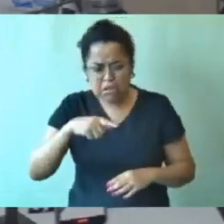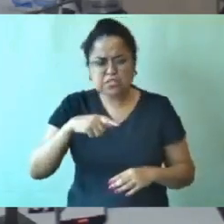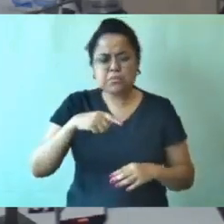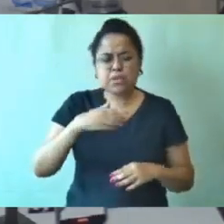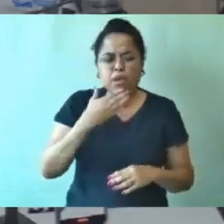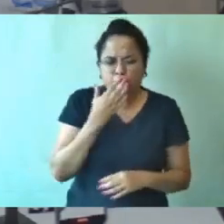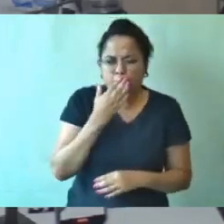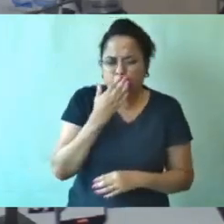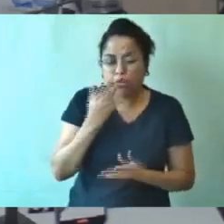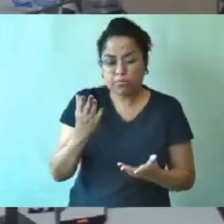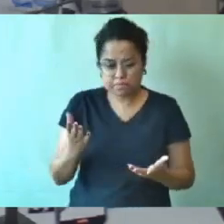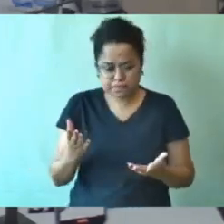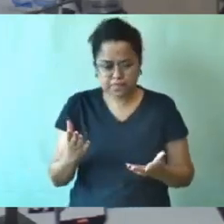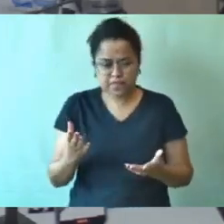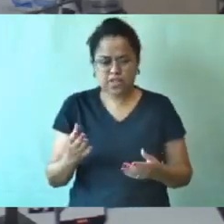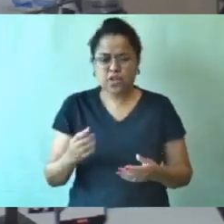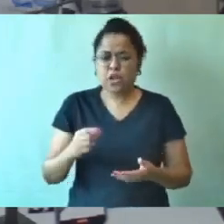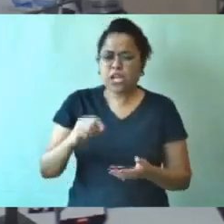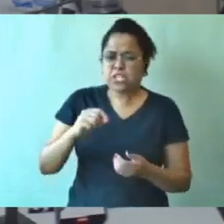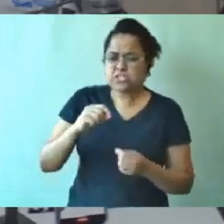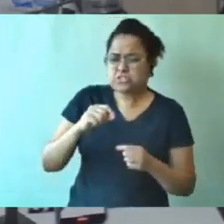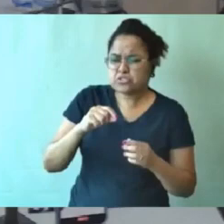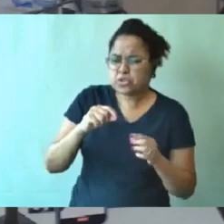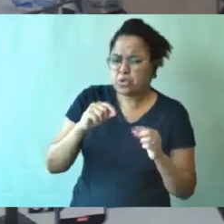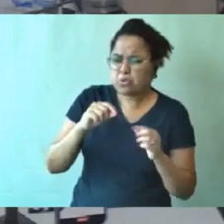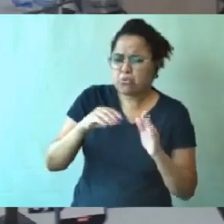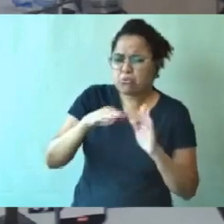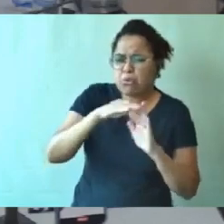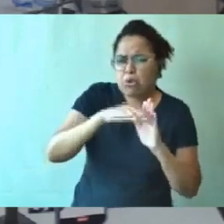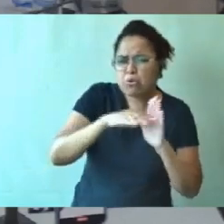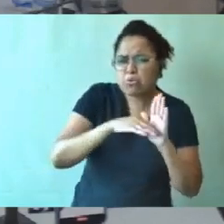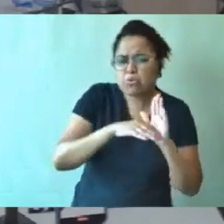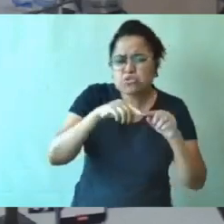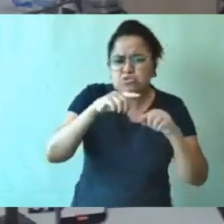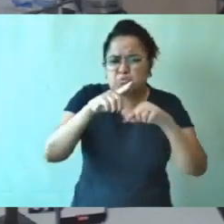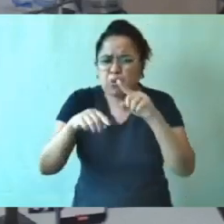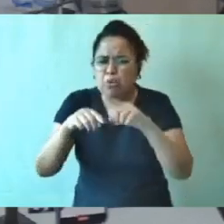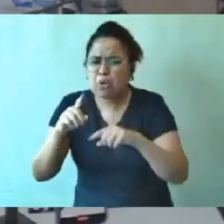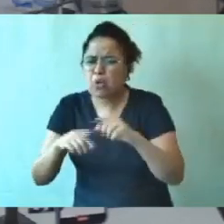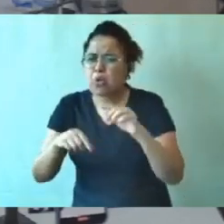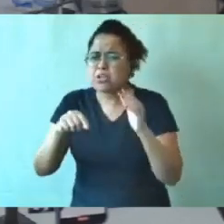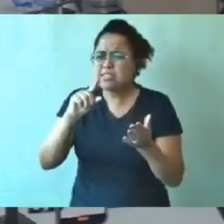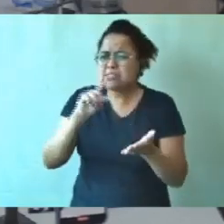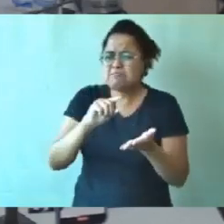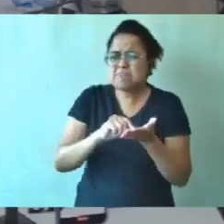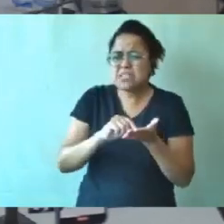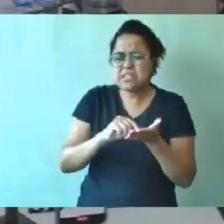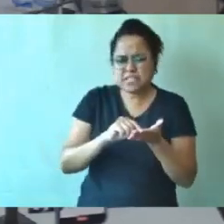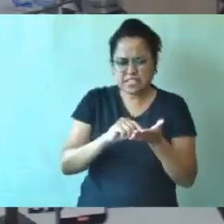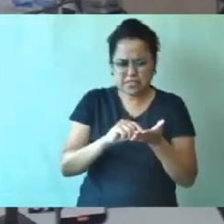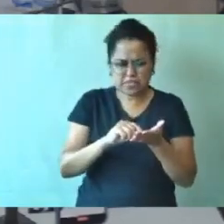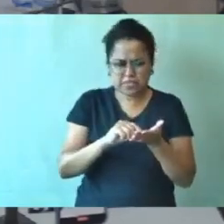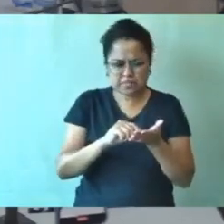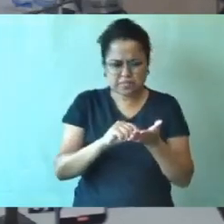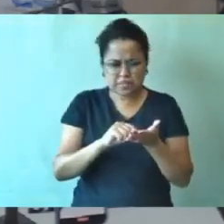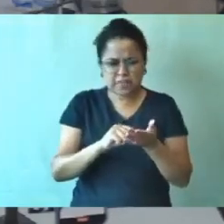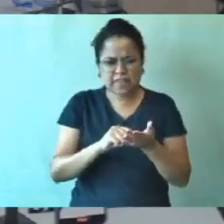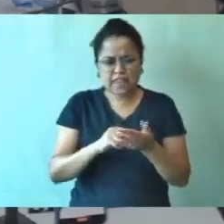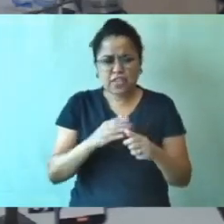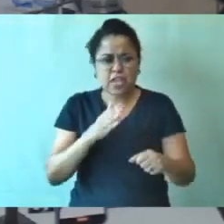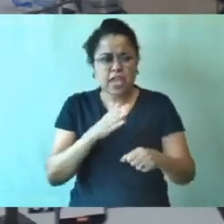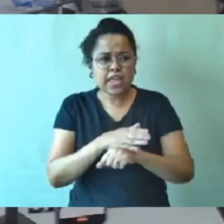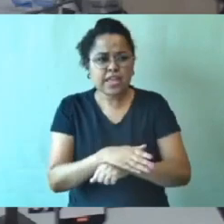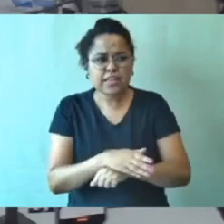de questões mínimas, de requisitos mínimos, um ônibus ligar o ar-condicionado e que, pelo menos, uma pessoa não sai de lá passando. Às vezes, a pessoa entra, sai